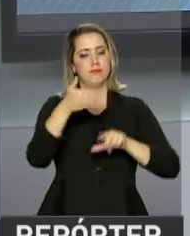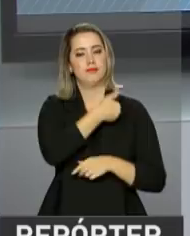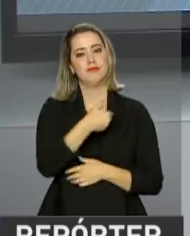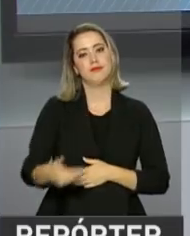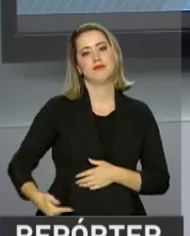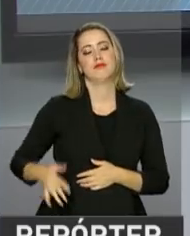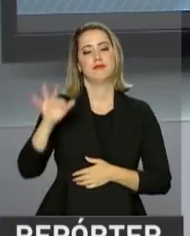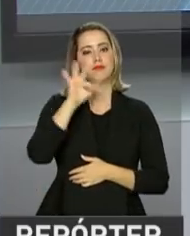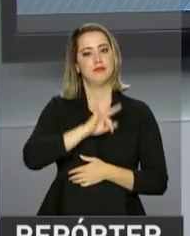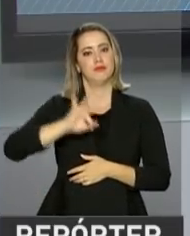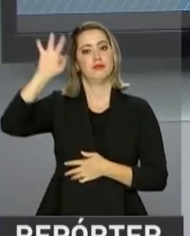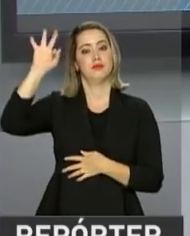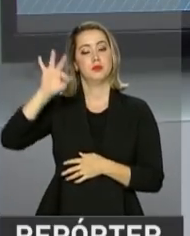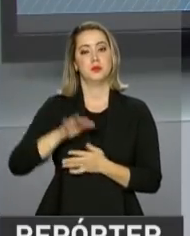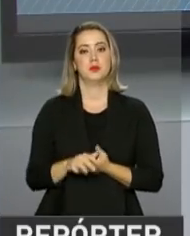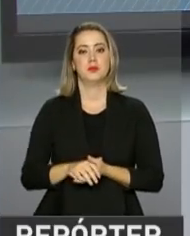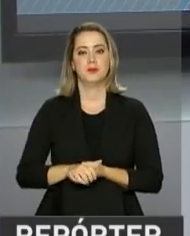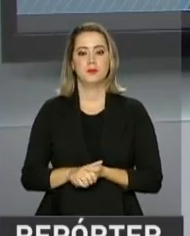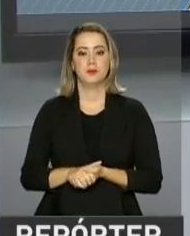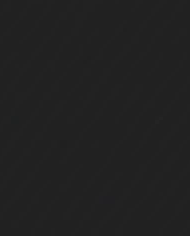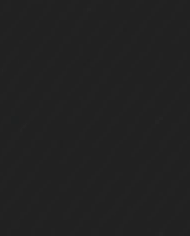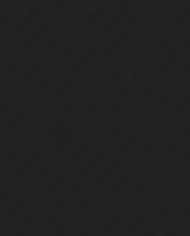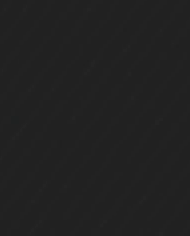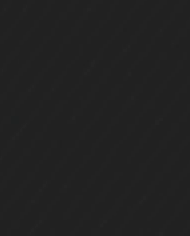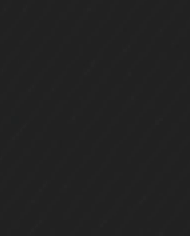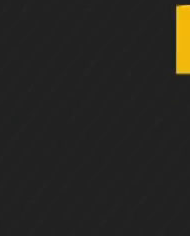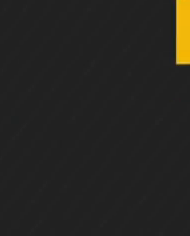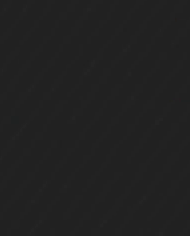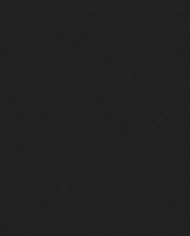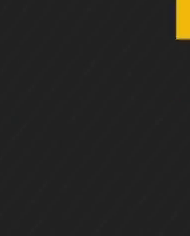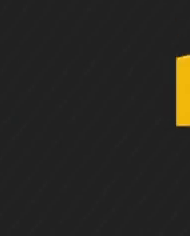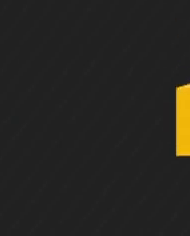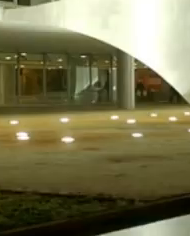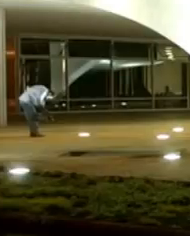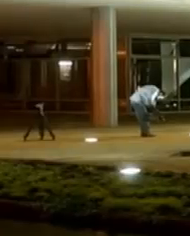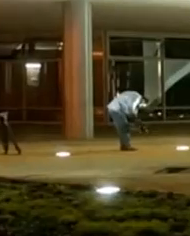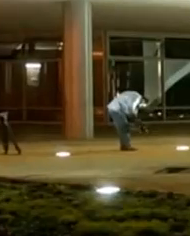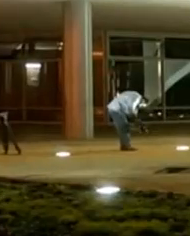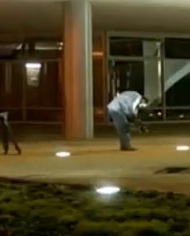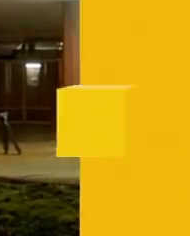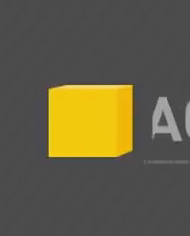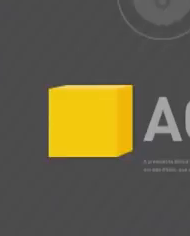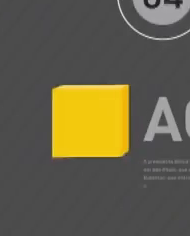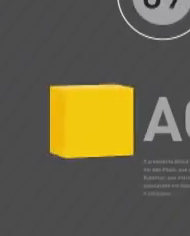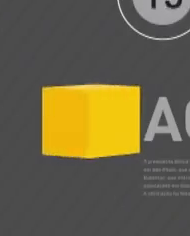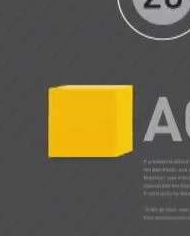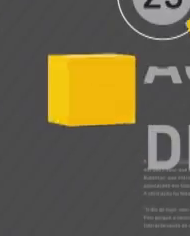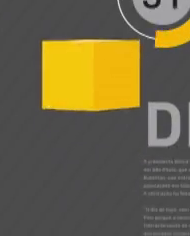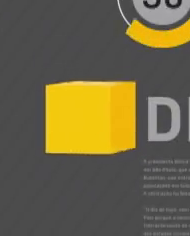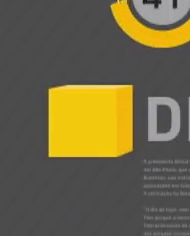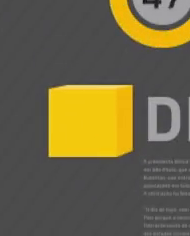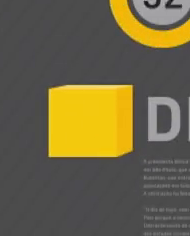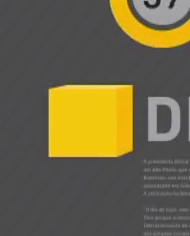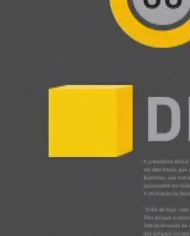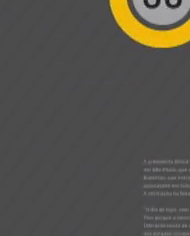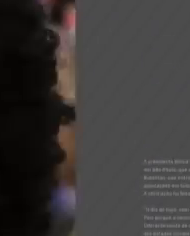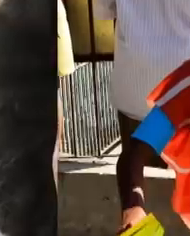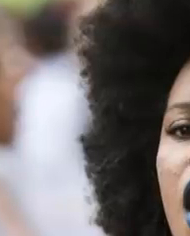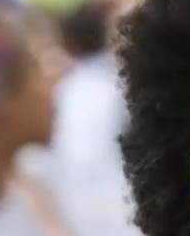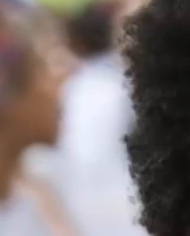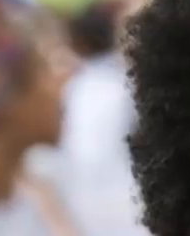NBR, a TV do Governo Federal. Thank you.